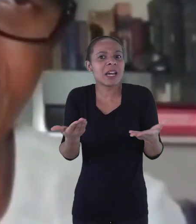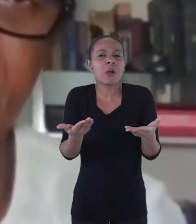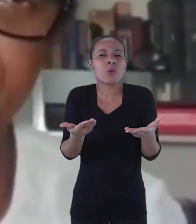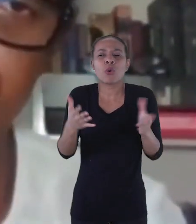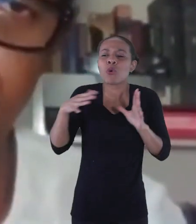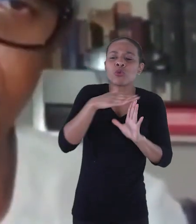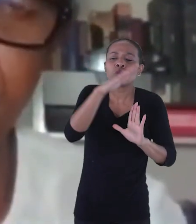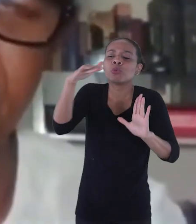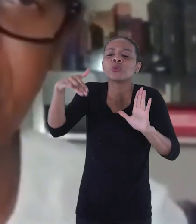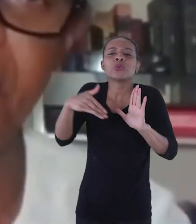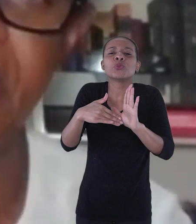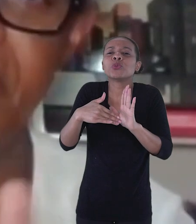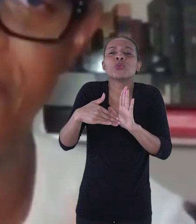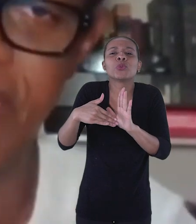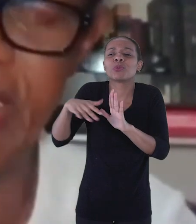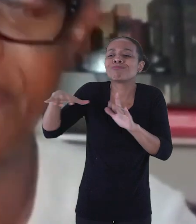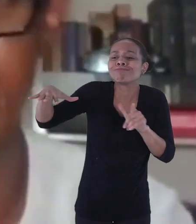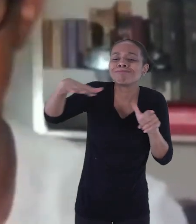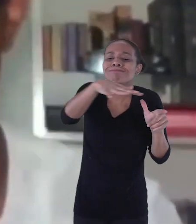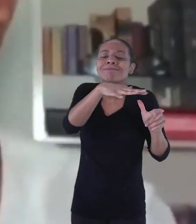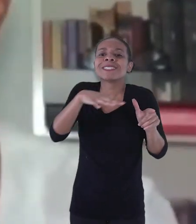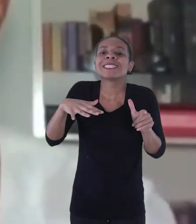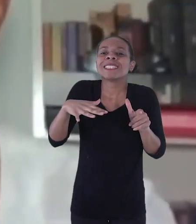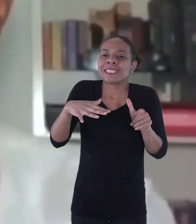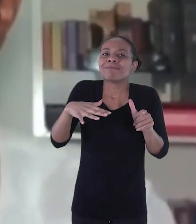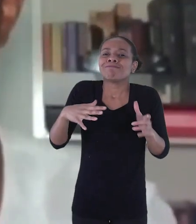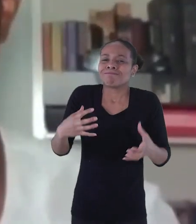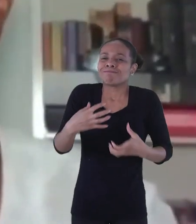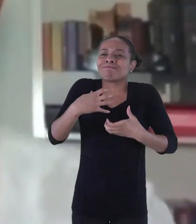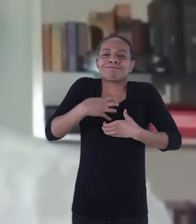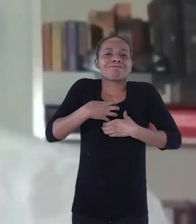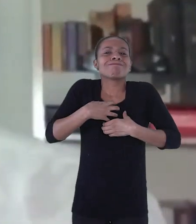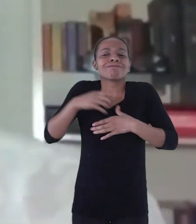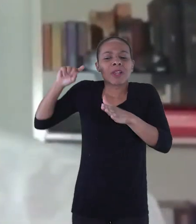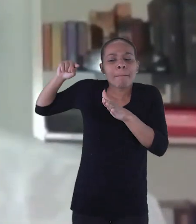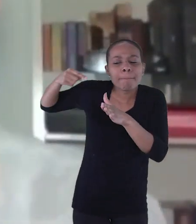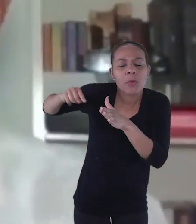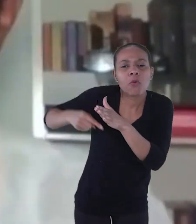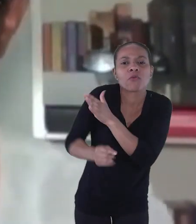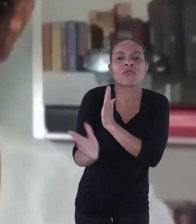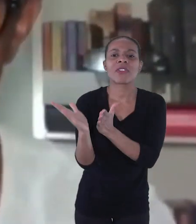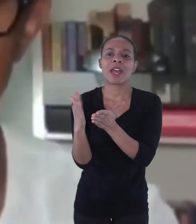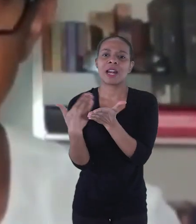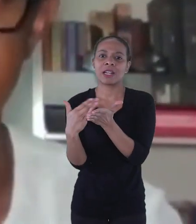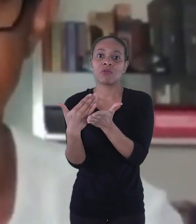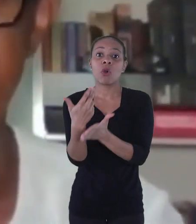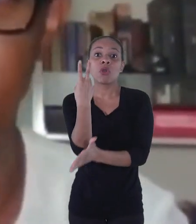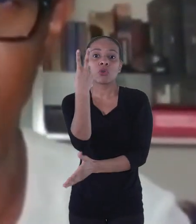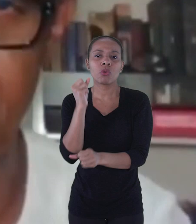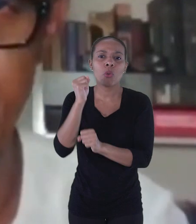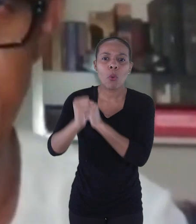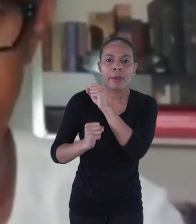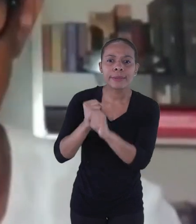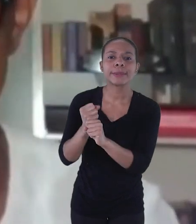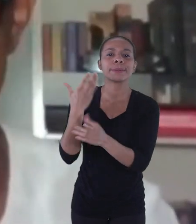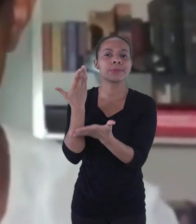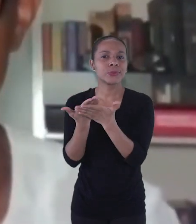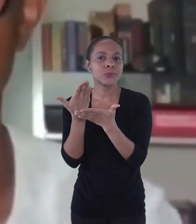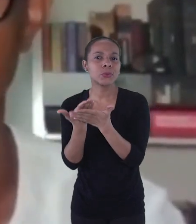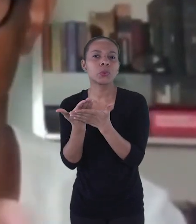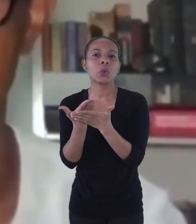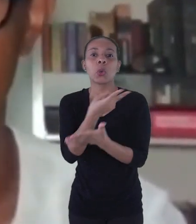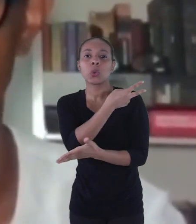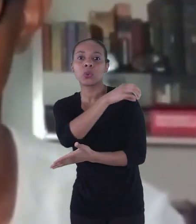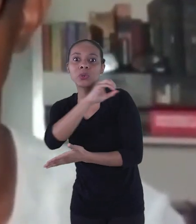todo esse arcabouço me fez mergulhar no livro. Foram 2 anos de estudos, 200 obras